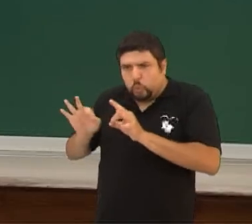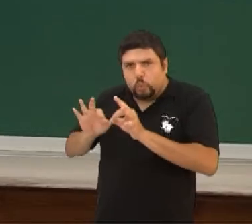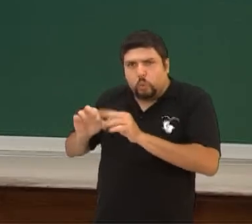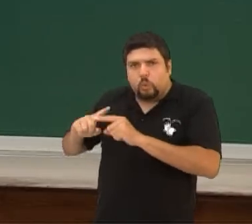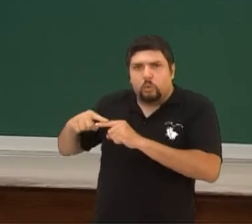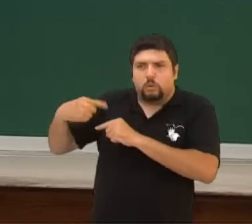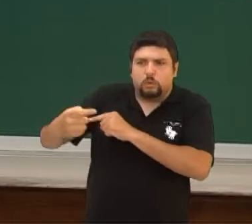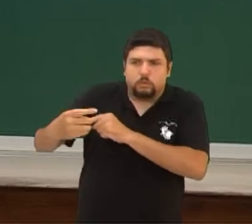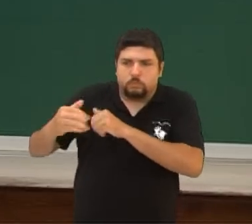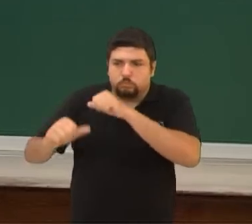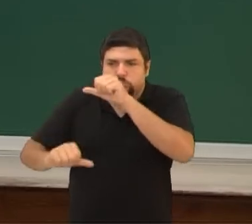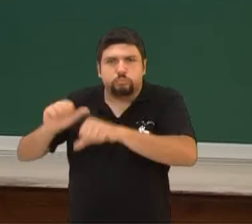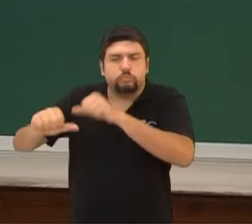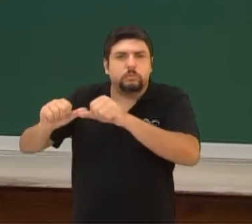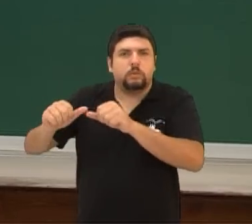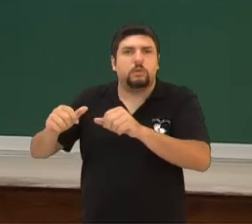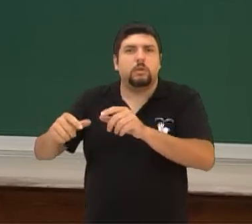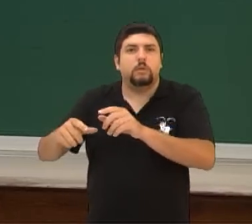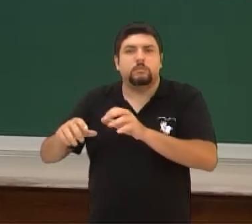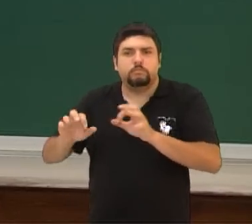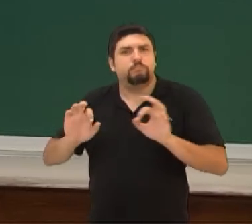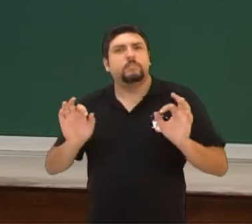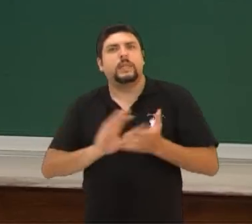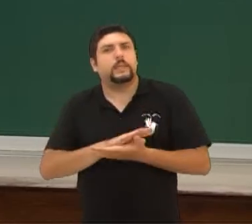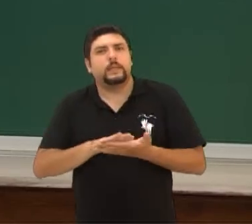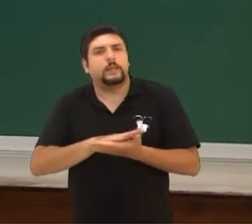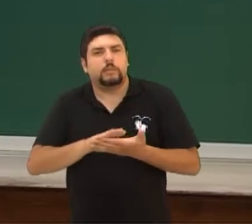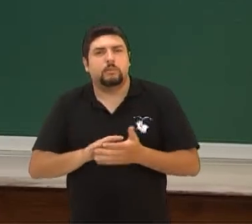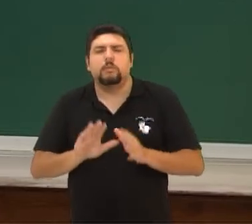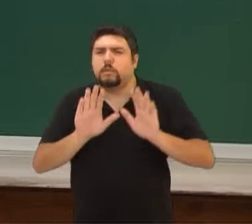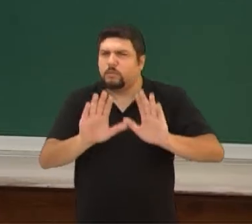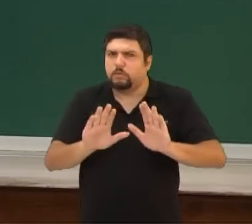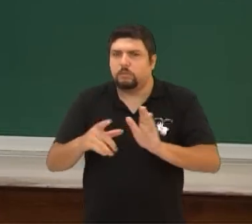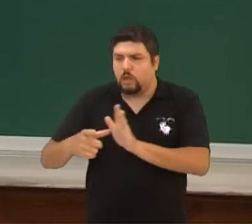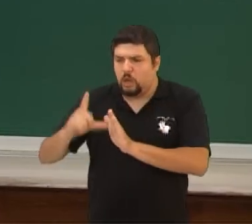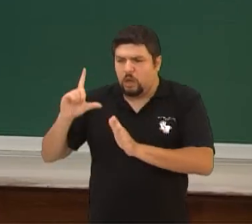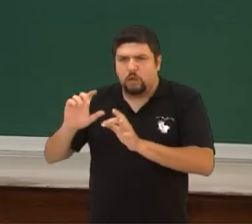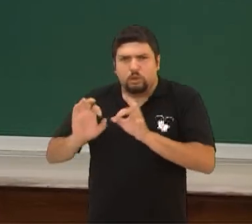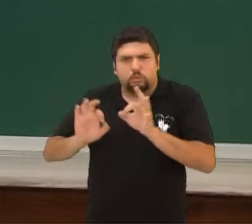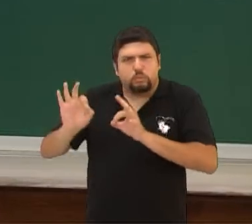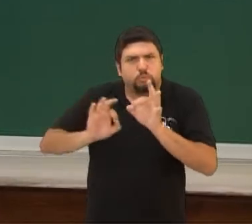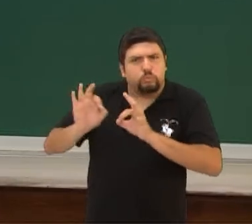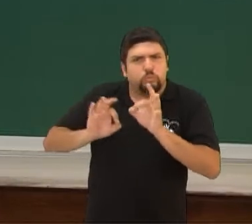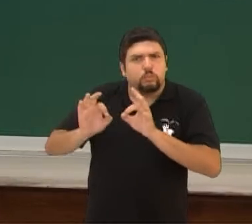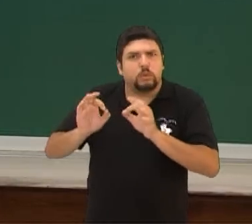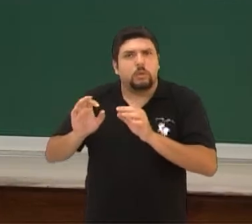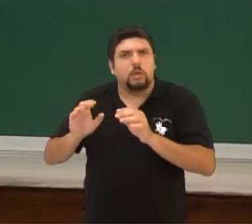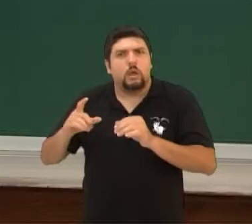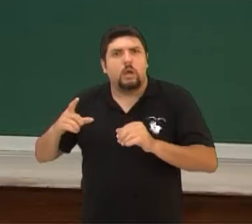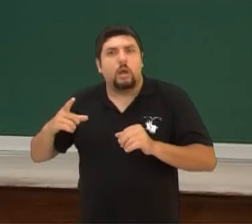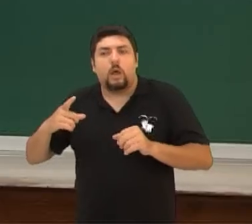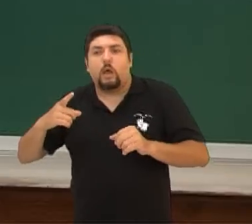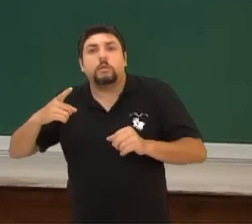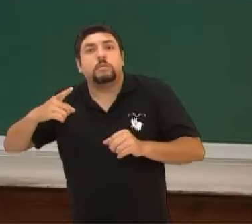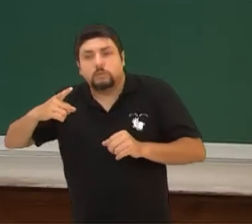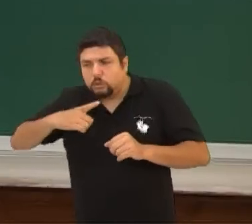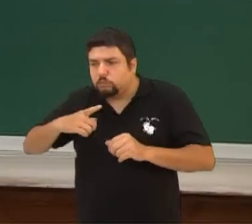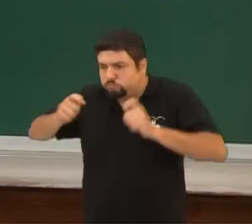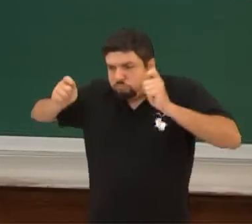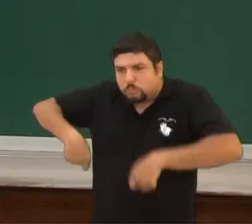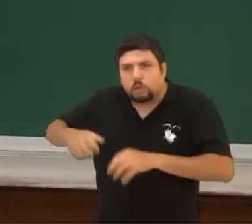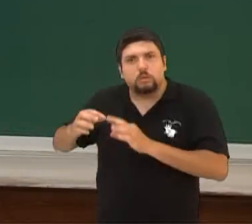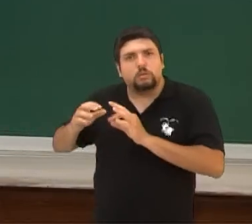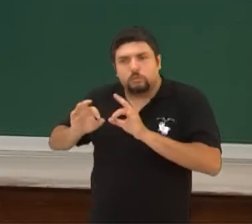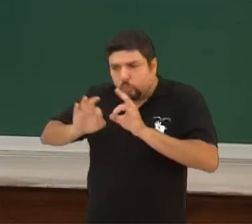sentido aí. Elas não souberam se preparar porque não tinham condições de se preparar ou tinham condições e cometeram erros